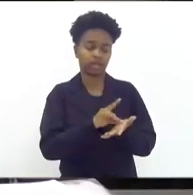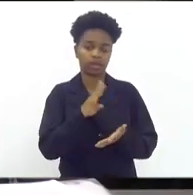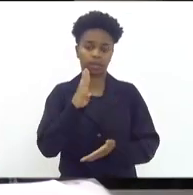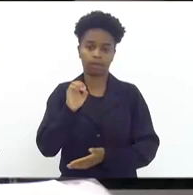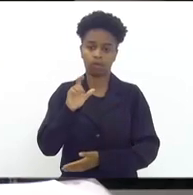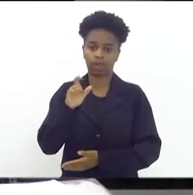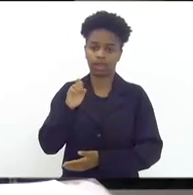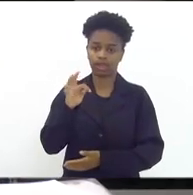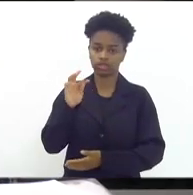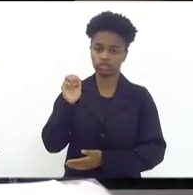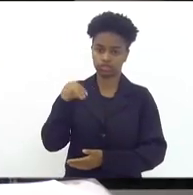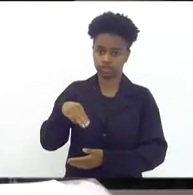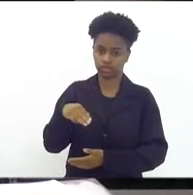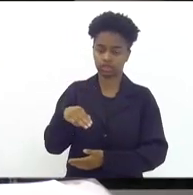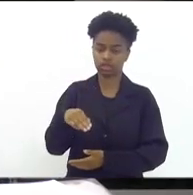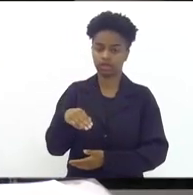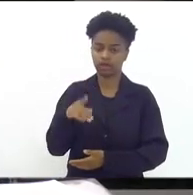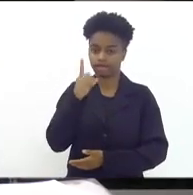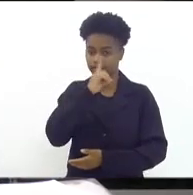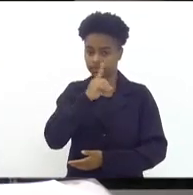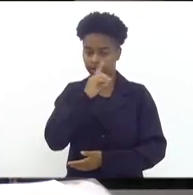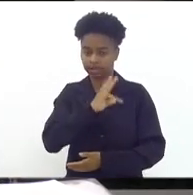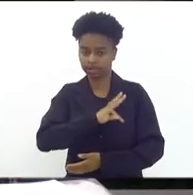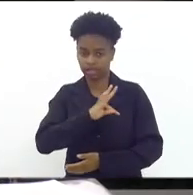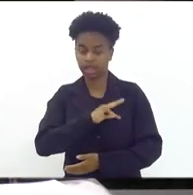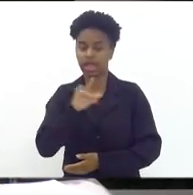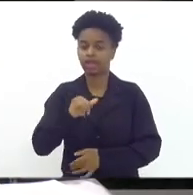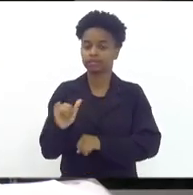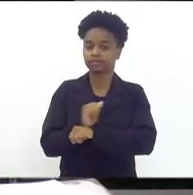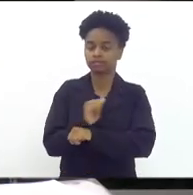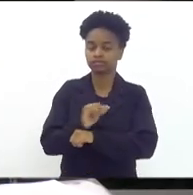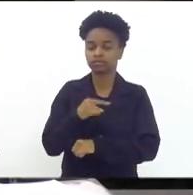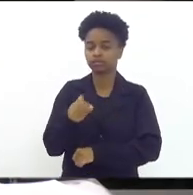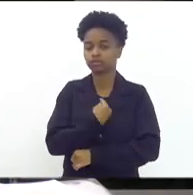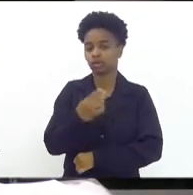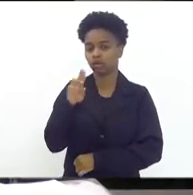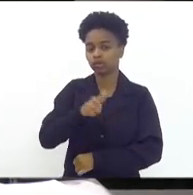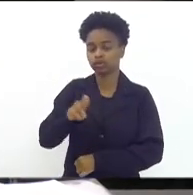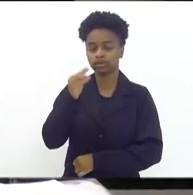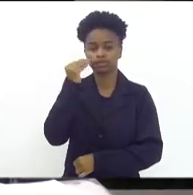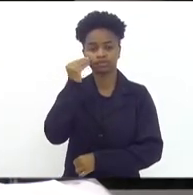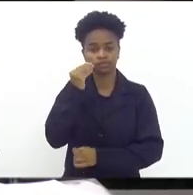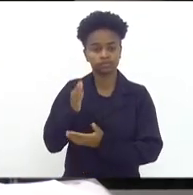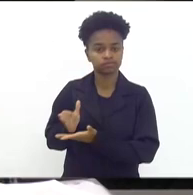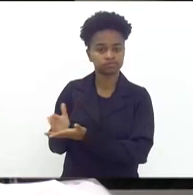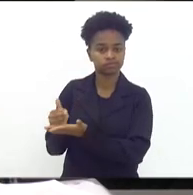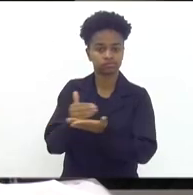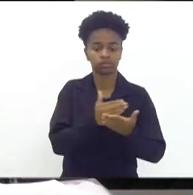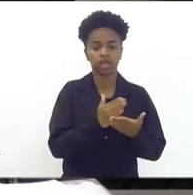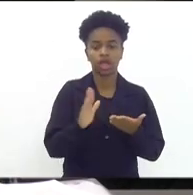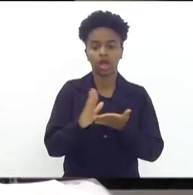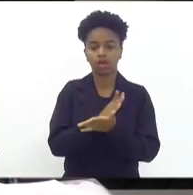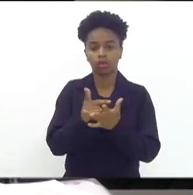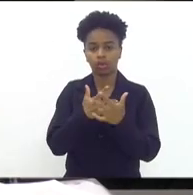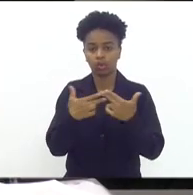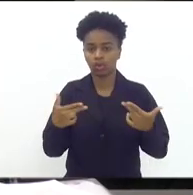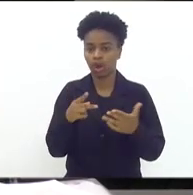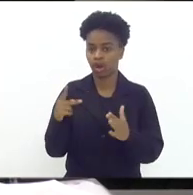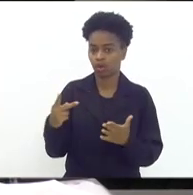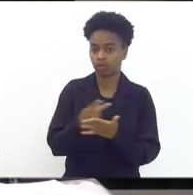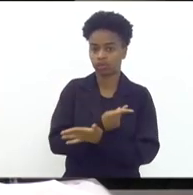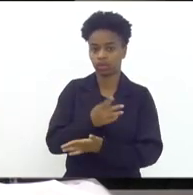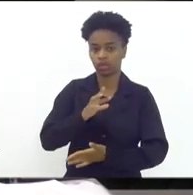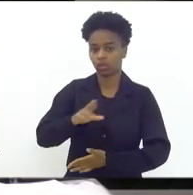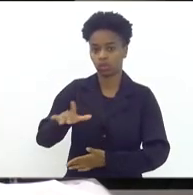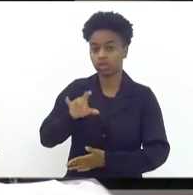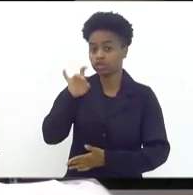a gente é um instrumento que a gente tem utilizado para consolidar determinados fatos que acontecem num